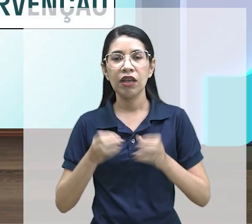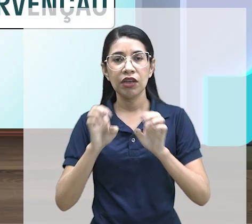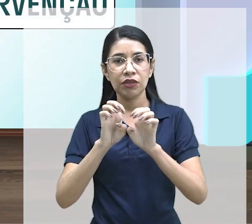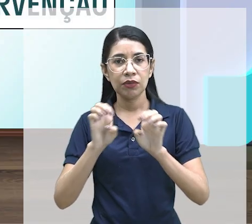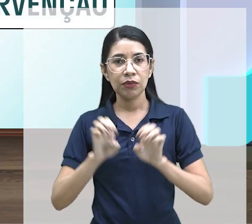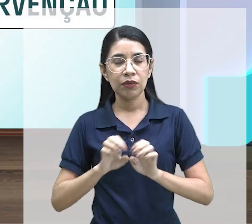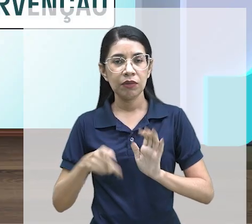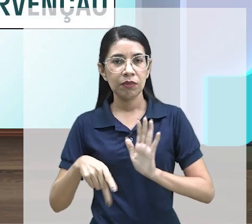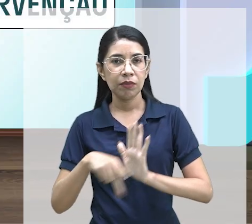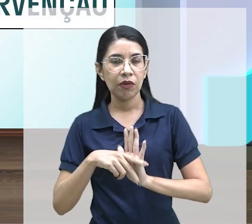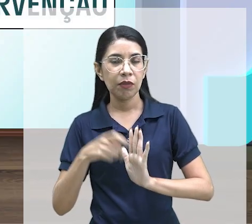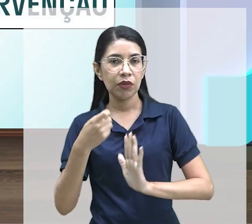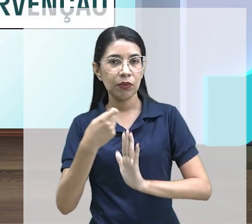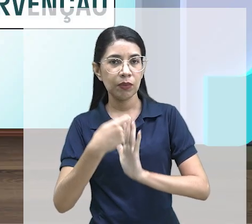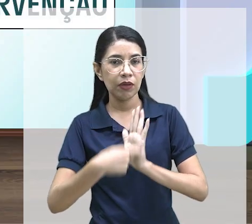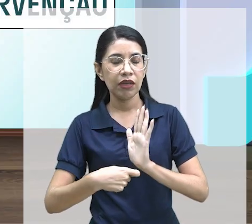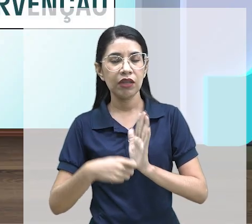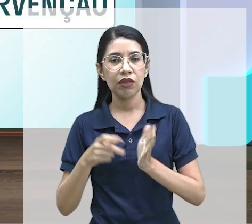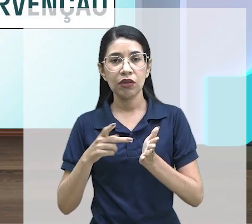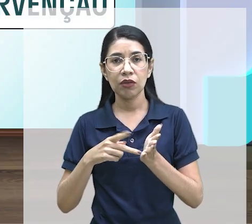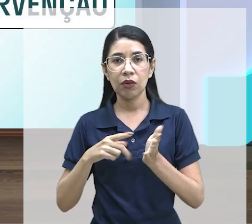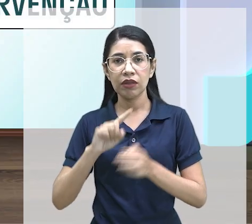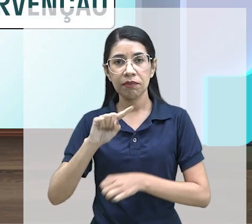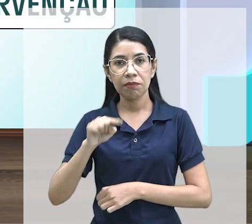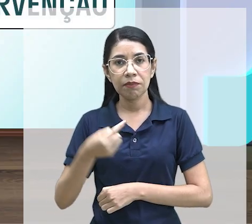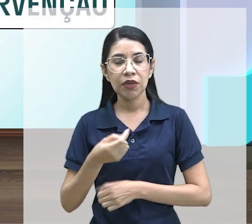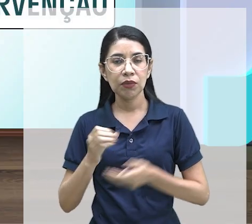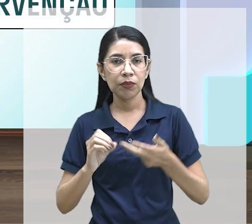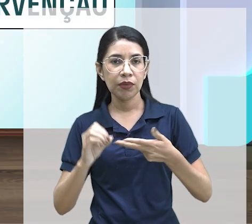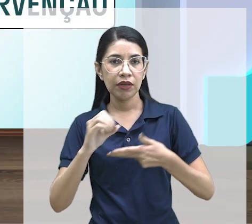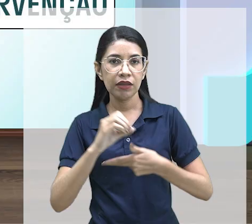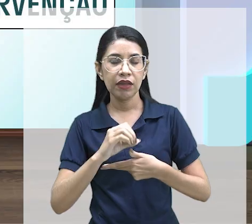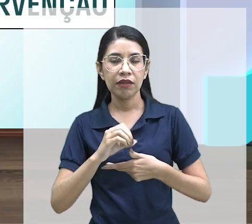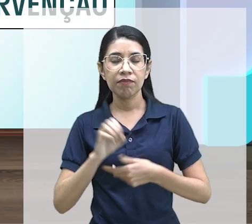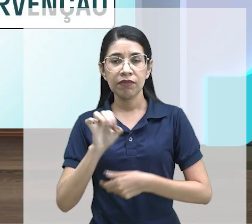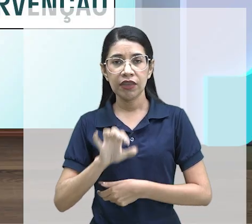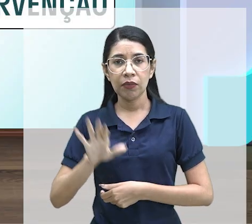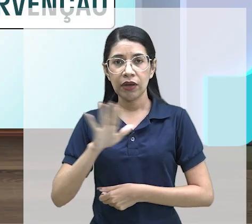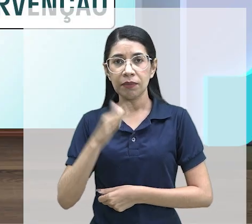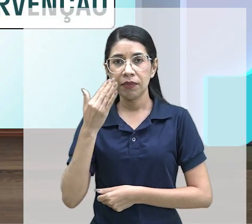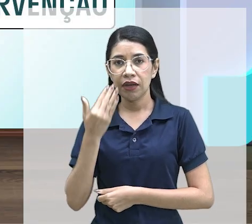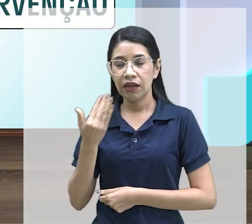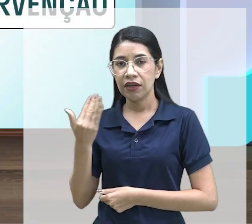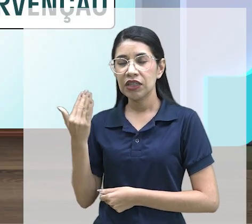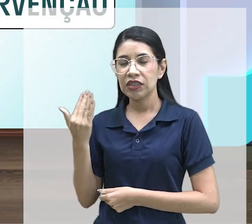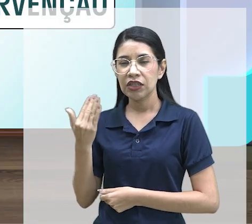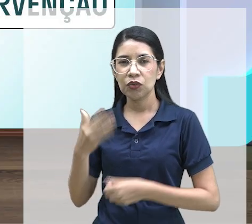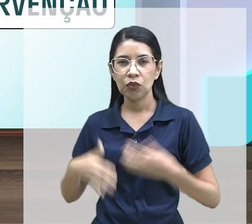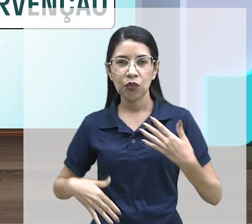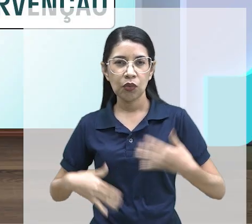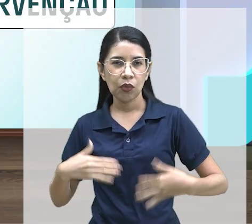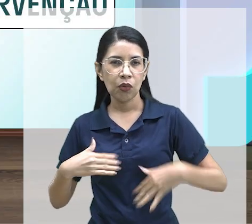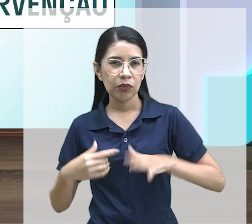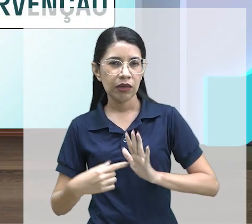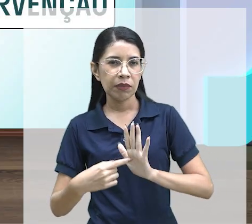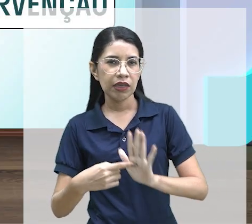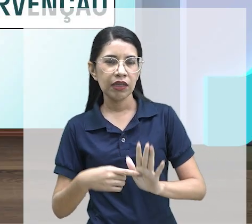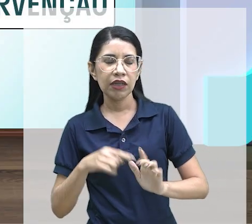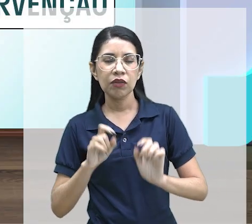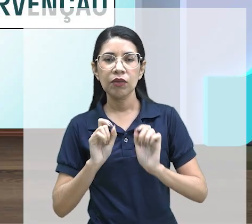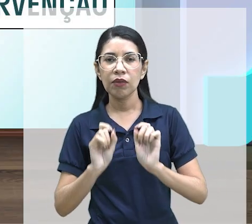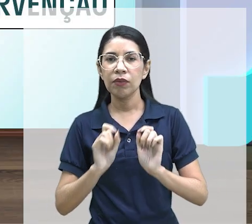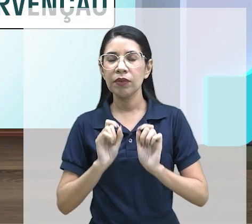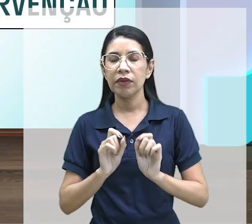da redação nota 1000 do Enem. Isso mesmo. E essa ideia aqui, né, do corpo humano, está aqui, né, desse